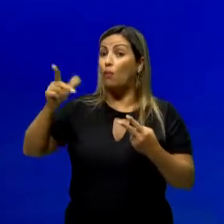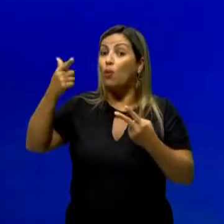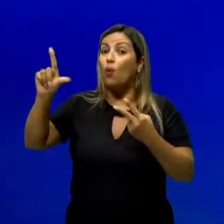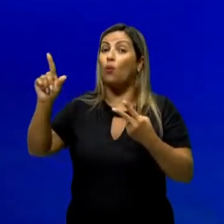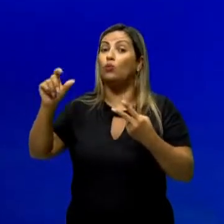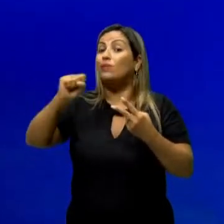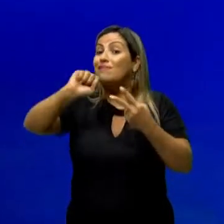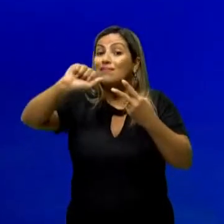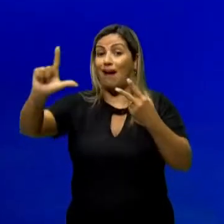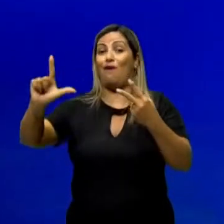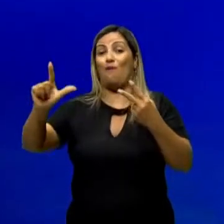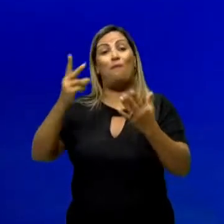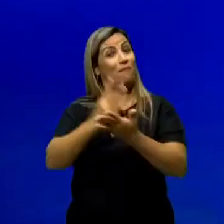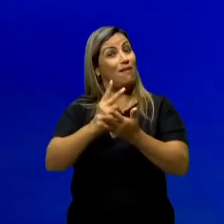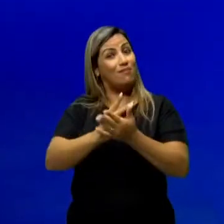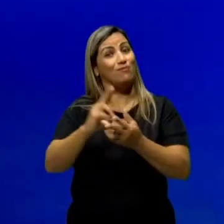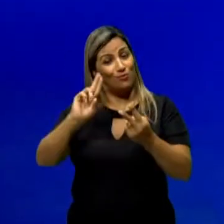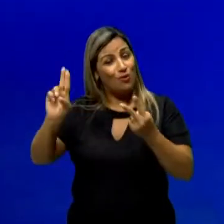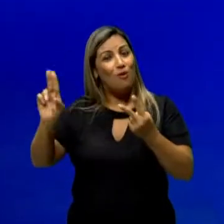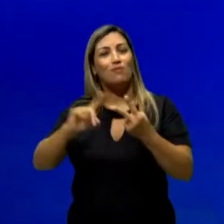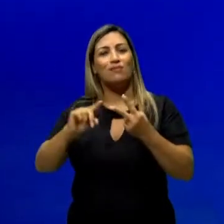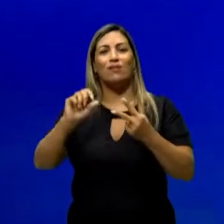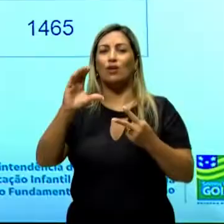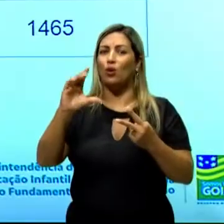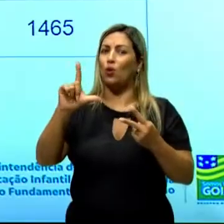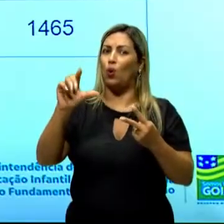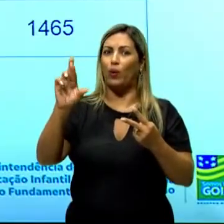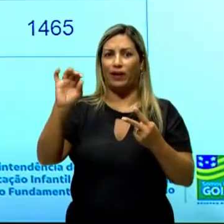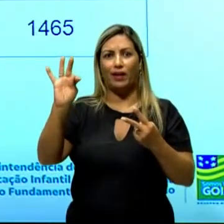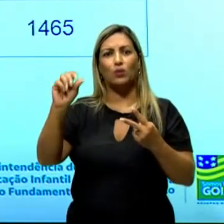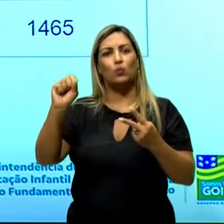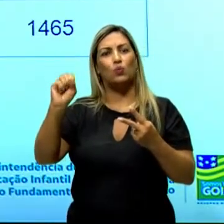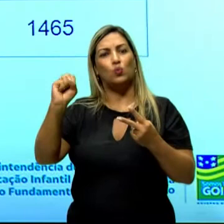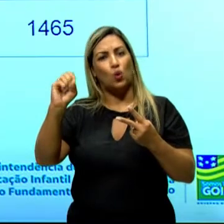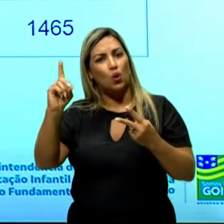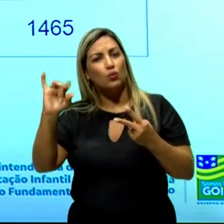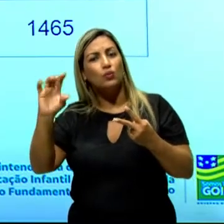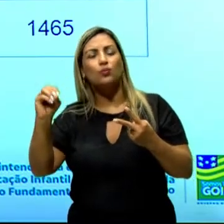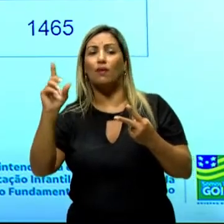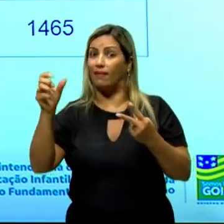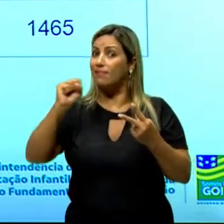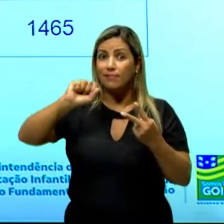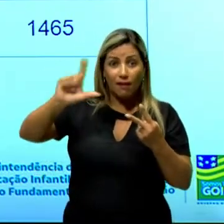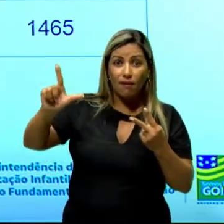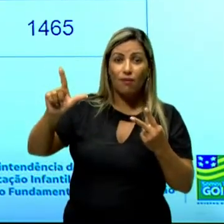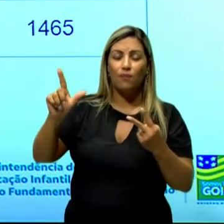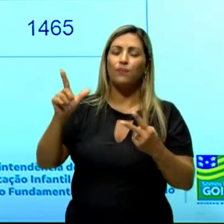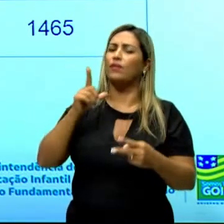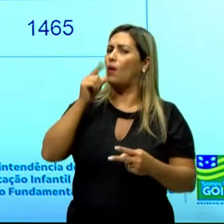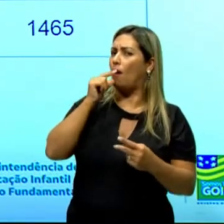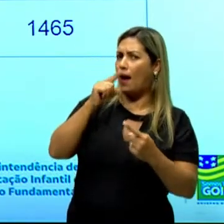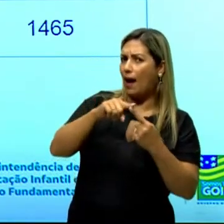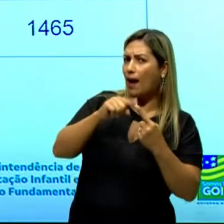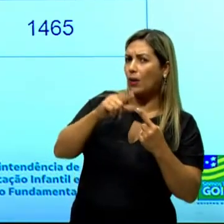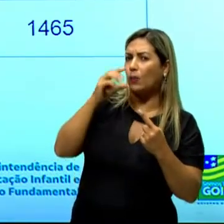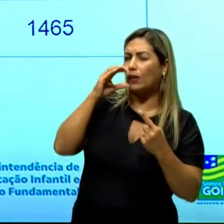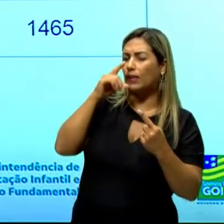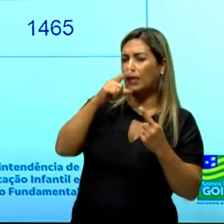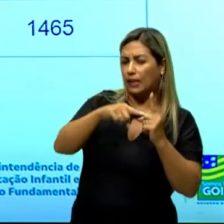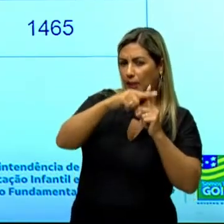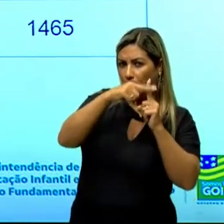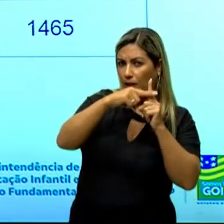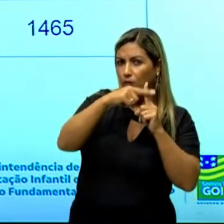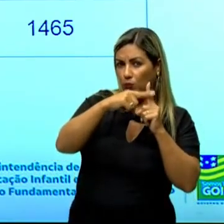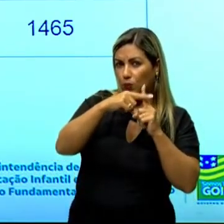para o nosso sal de cozinha. Tranquilo? Olha só, a água apresenta temperatura de